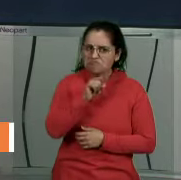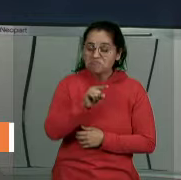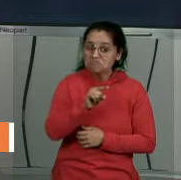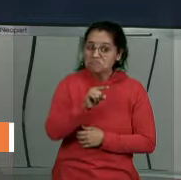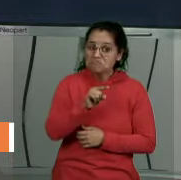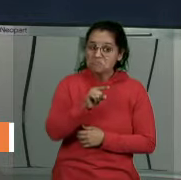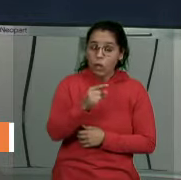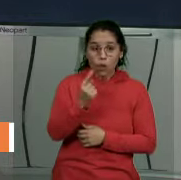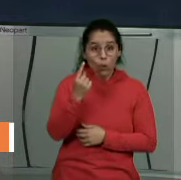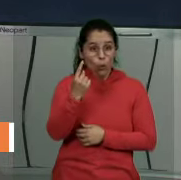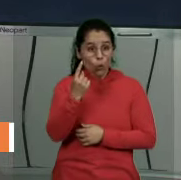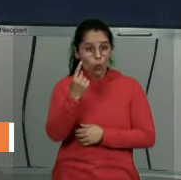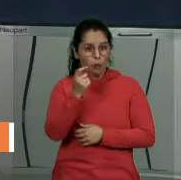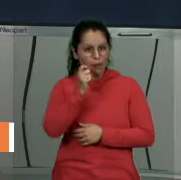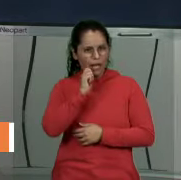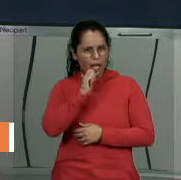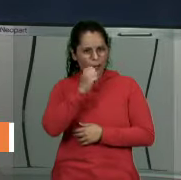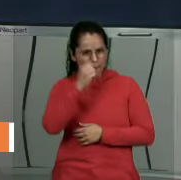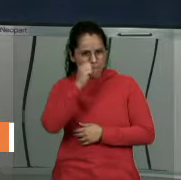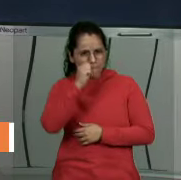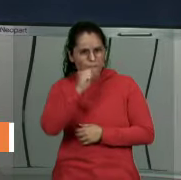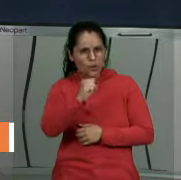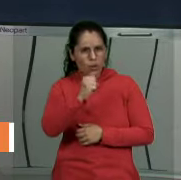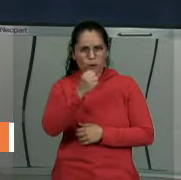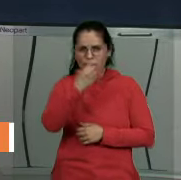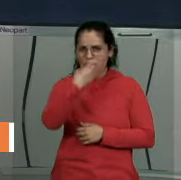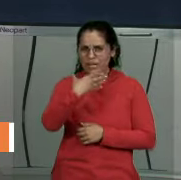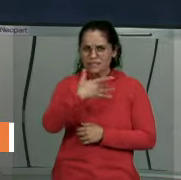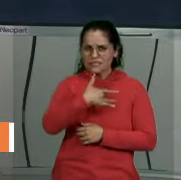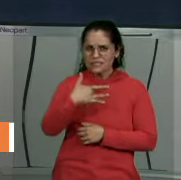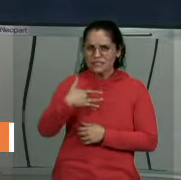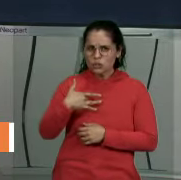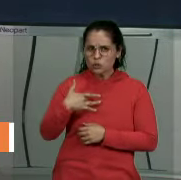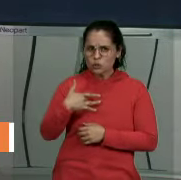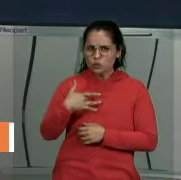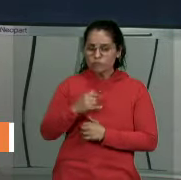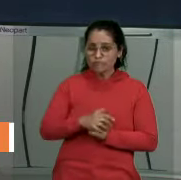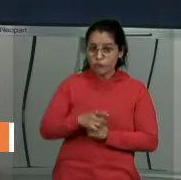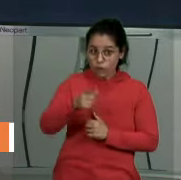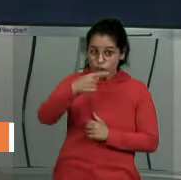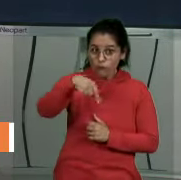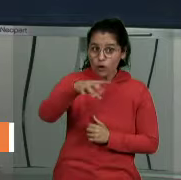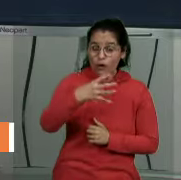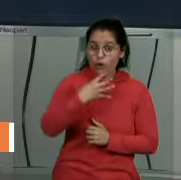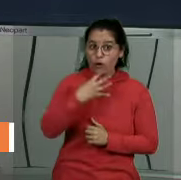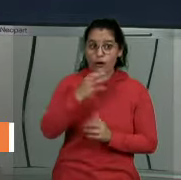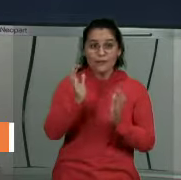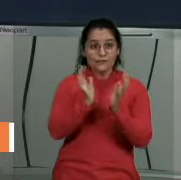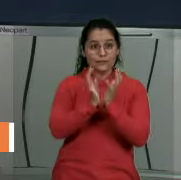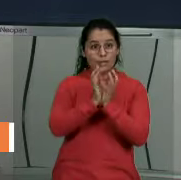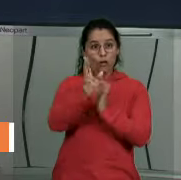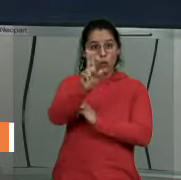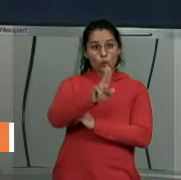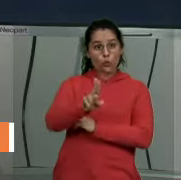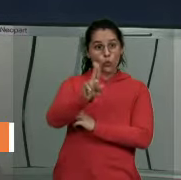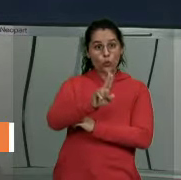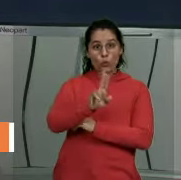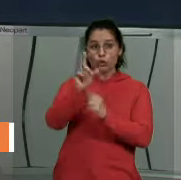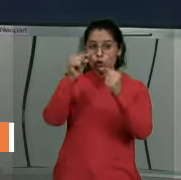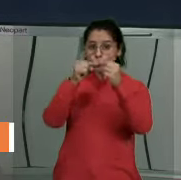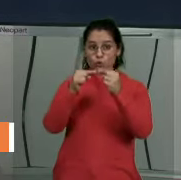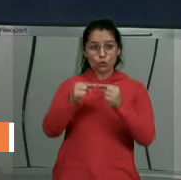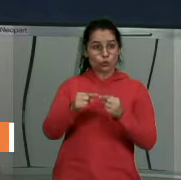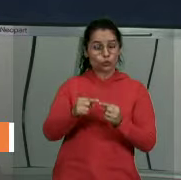Será que uma droga pode fazer bem à saúde? Você conhece situações em que o uso de